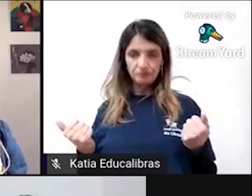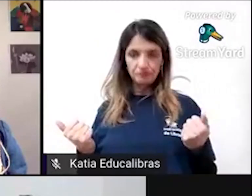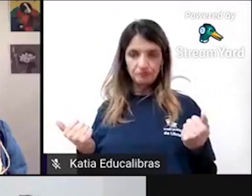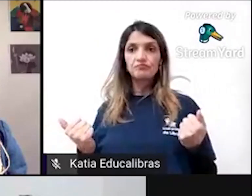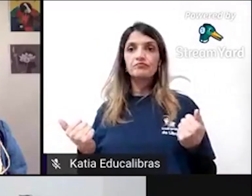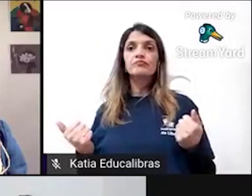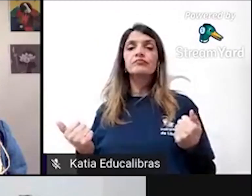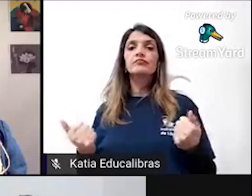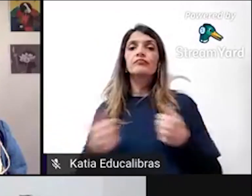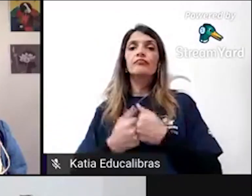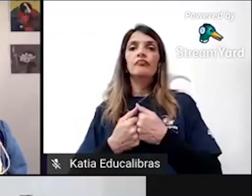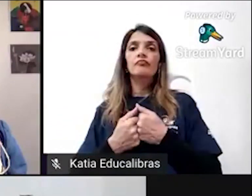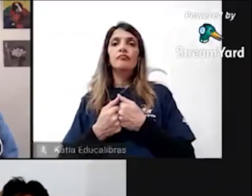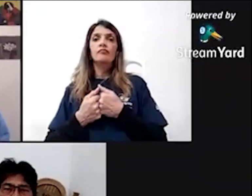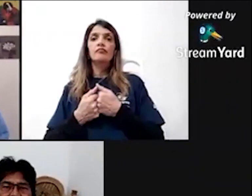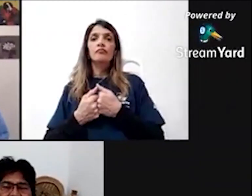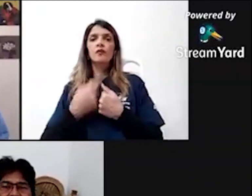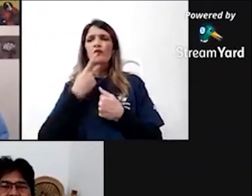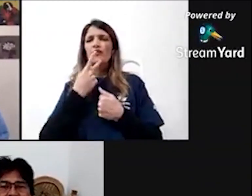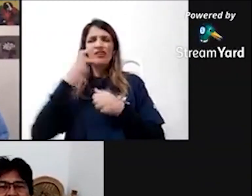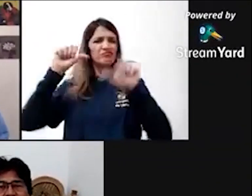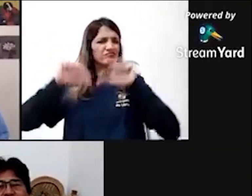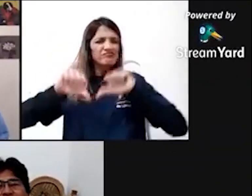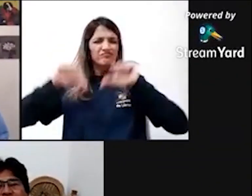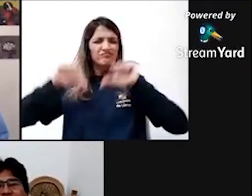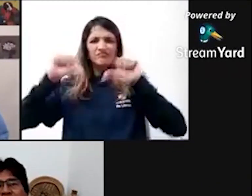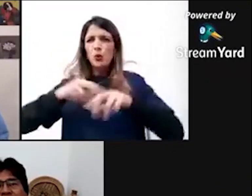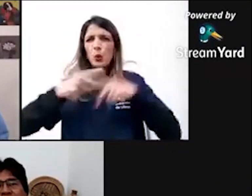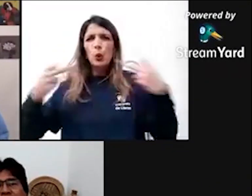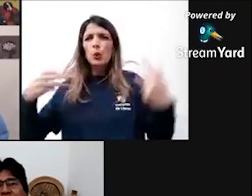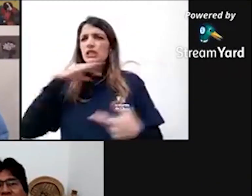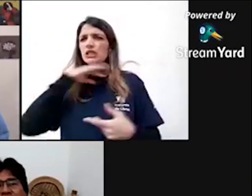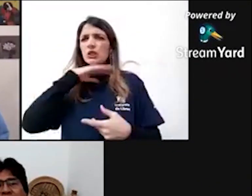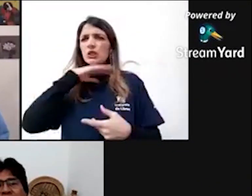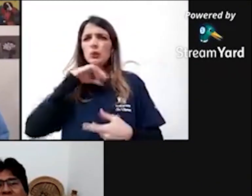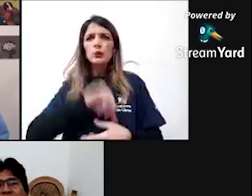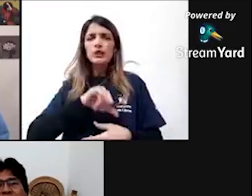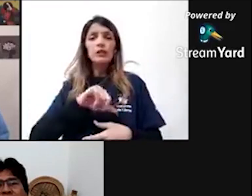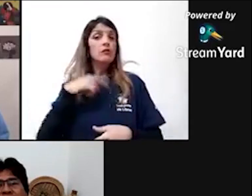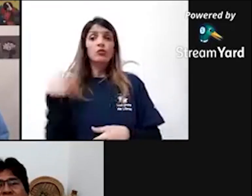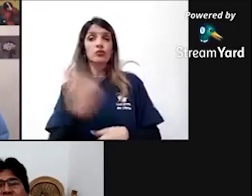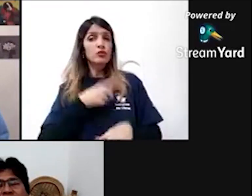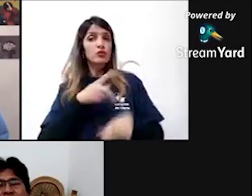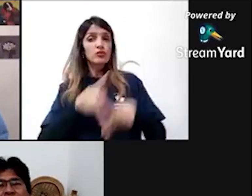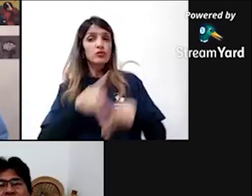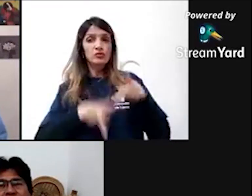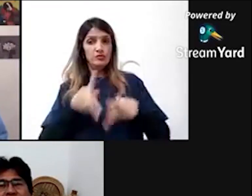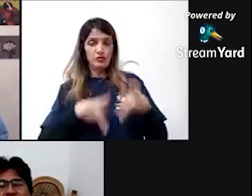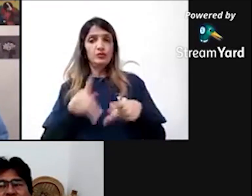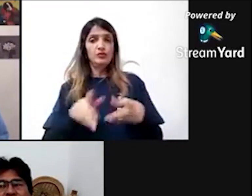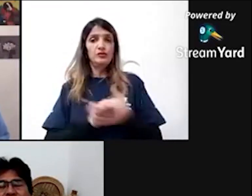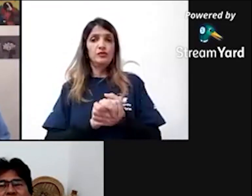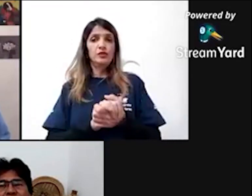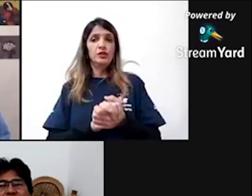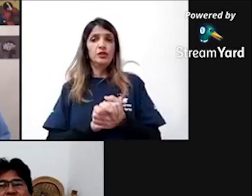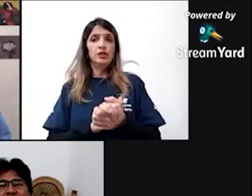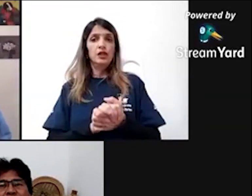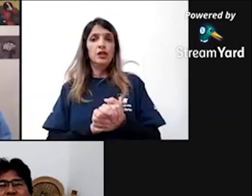de negação daquilo que efetivamente nós somos. E isso, né, ao repetir a história,